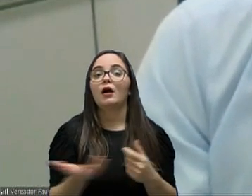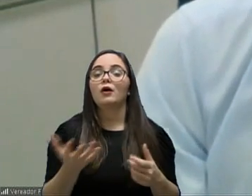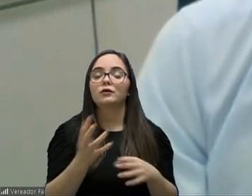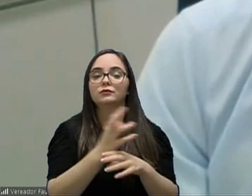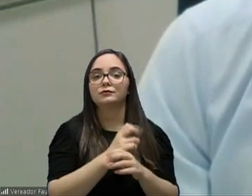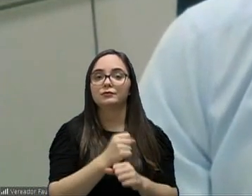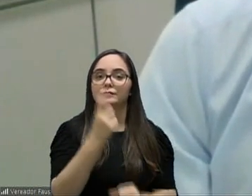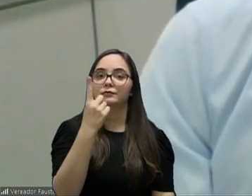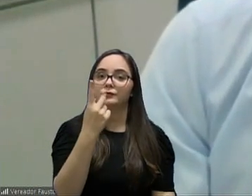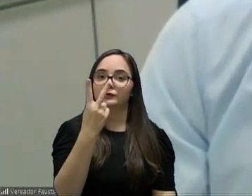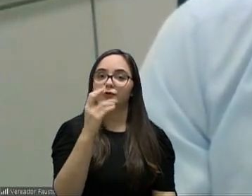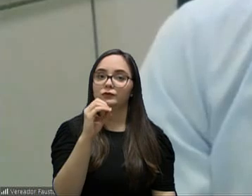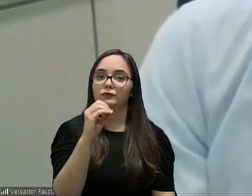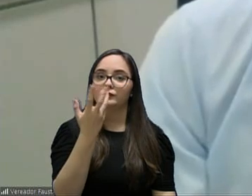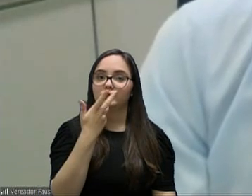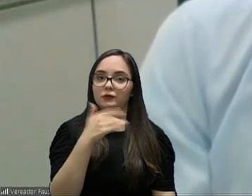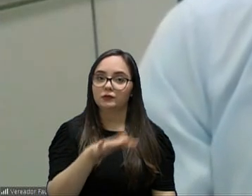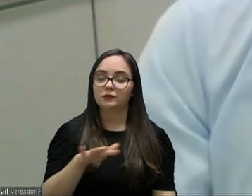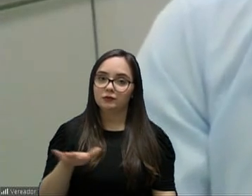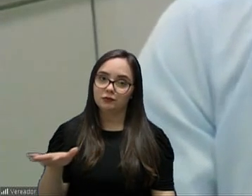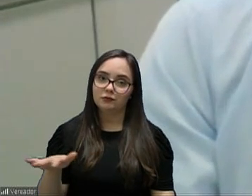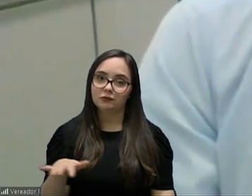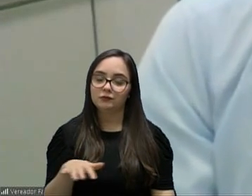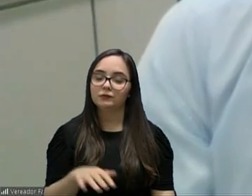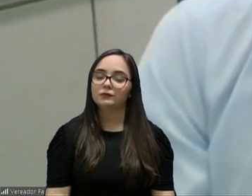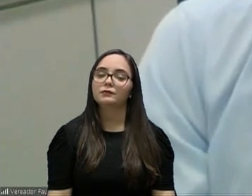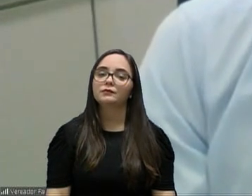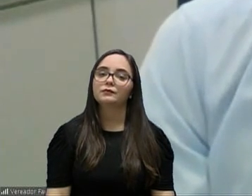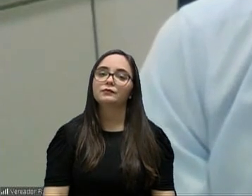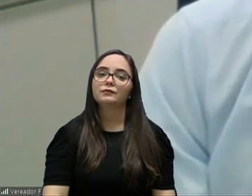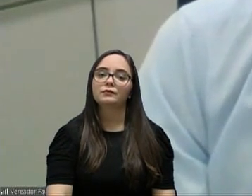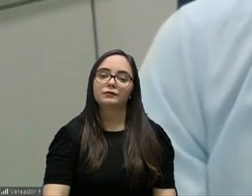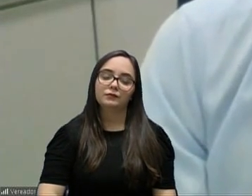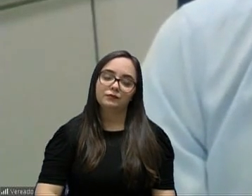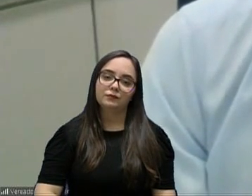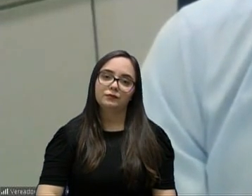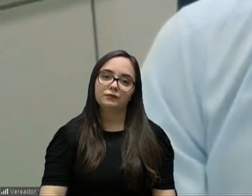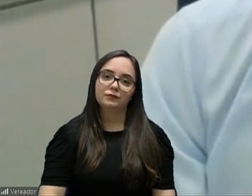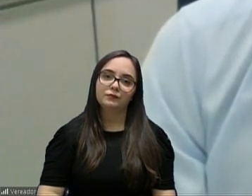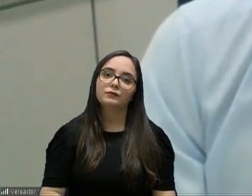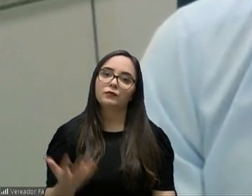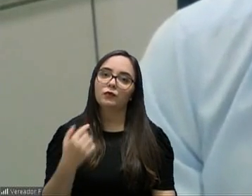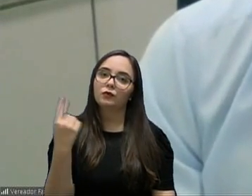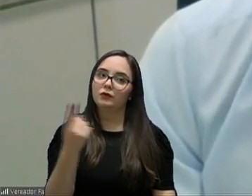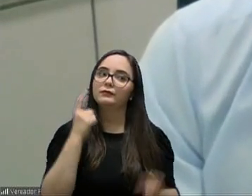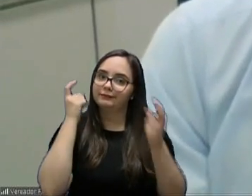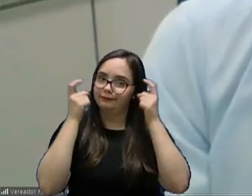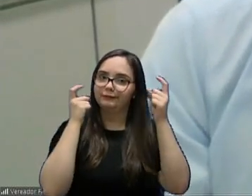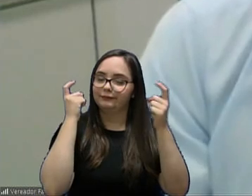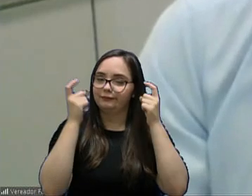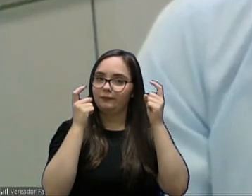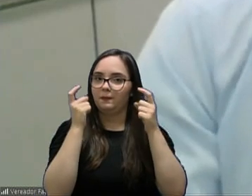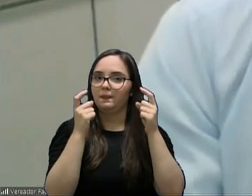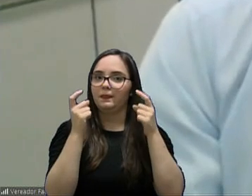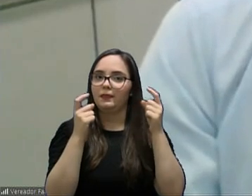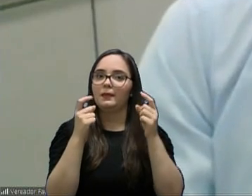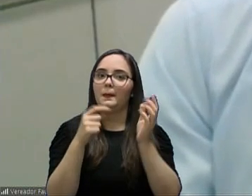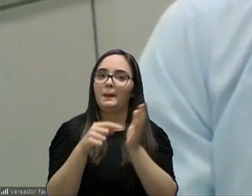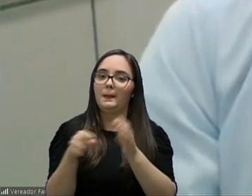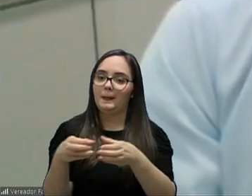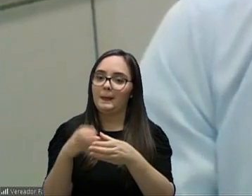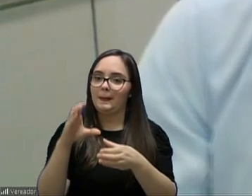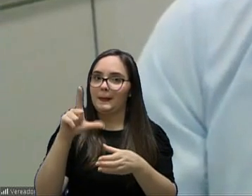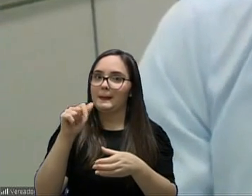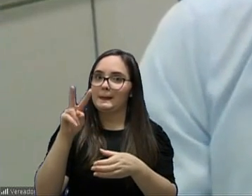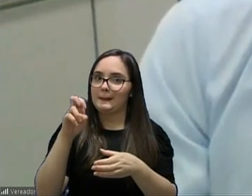120 crianças naquele espaço lá, e a gente está recebendo aí com muita preocupação a questão da Clave falar